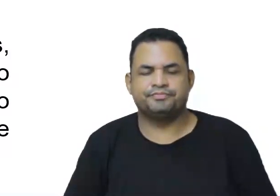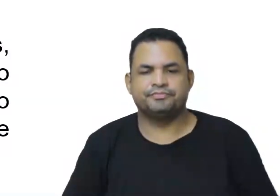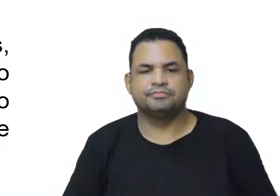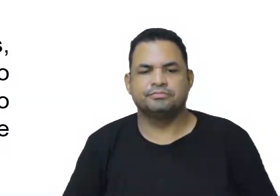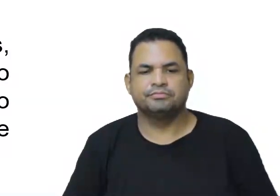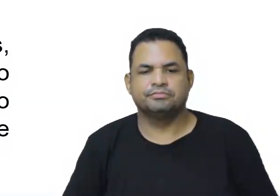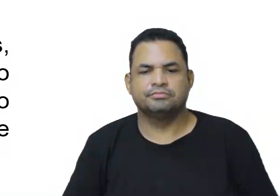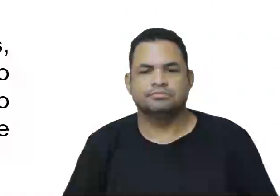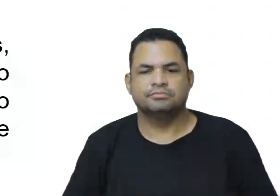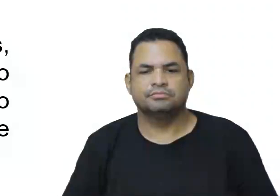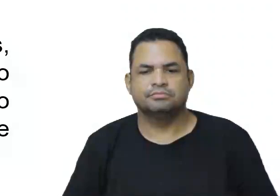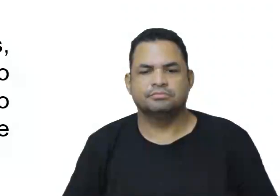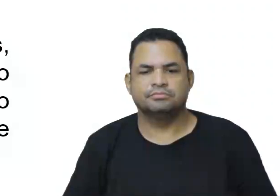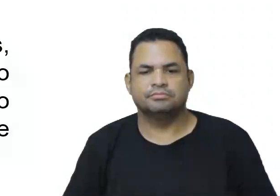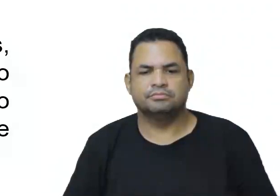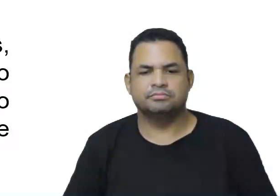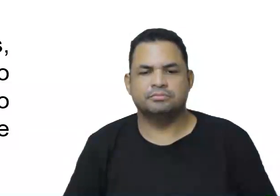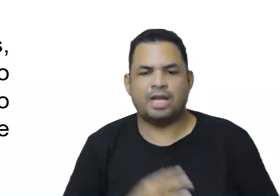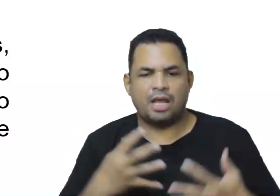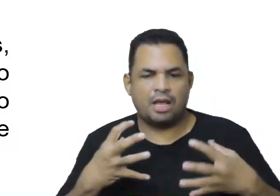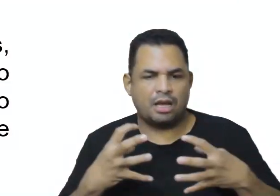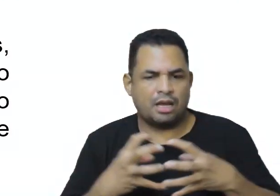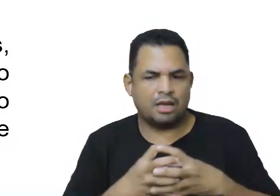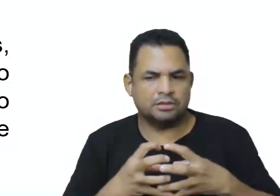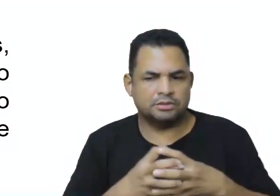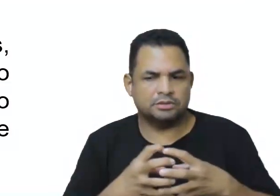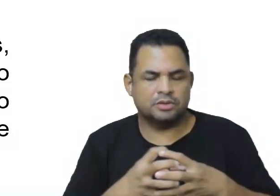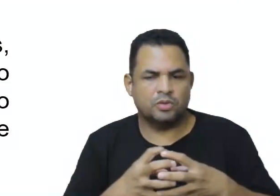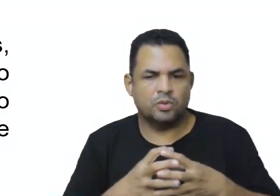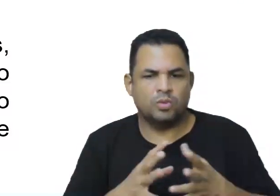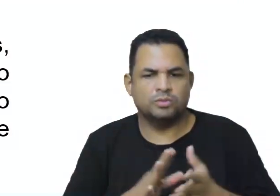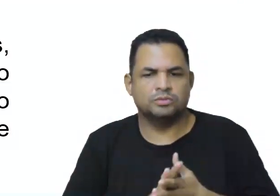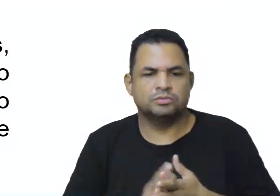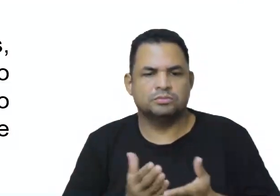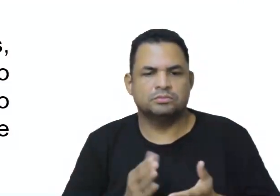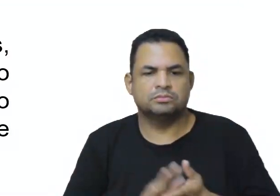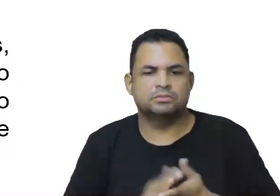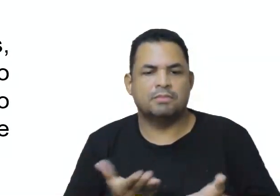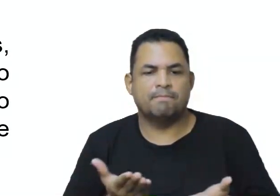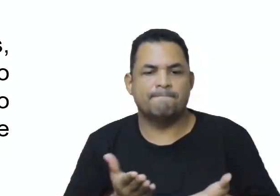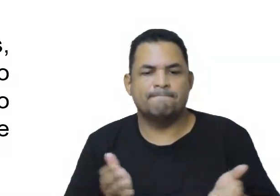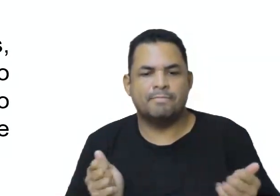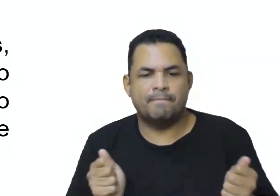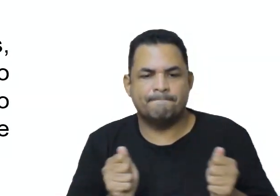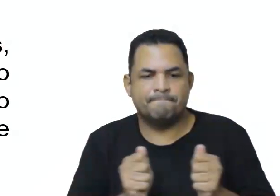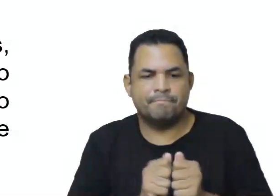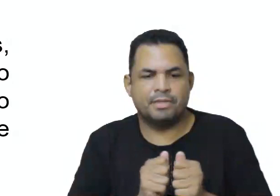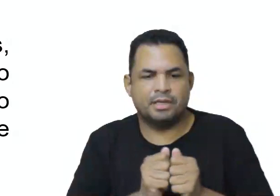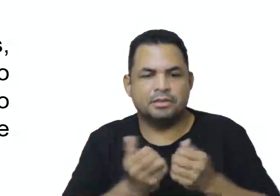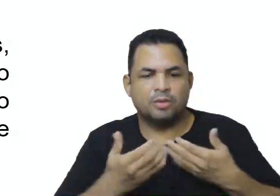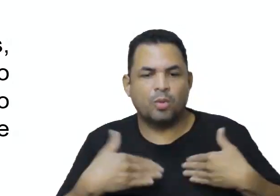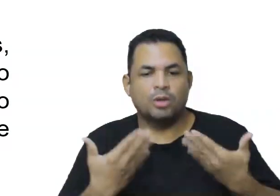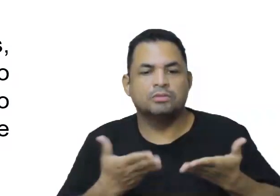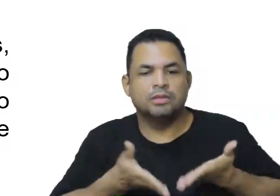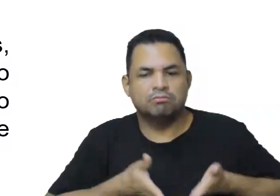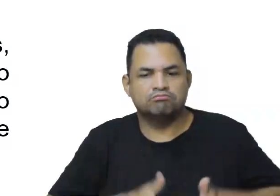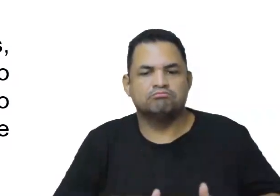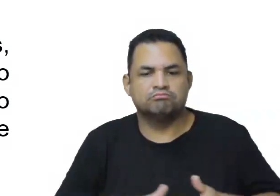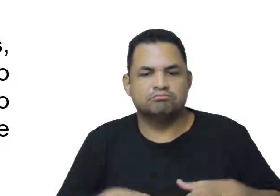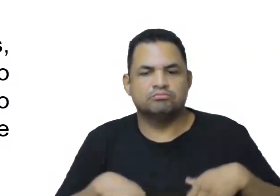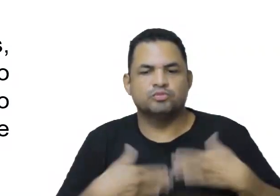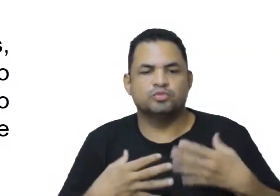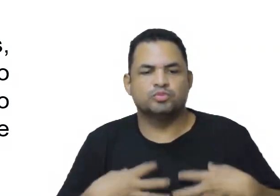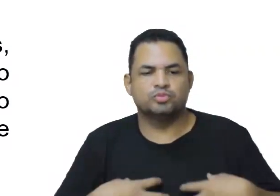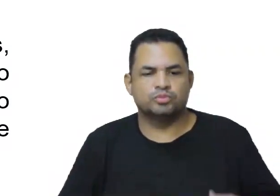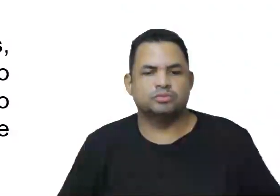acabei de falar, o tal do encaixe, né? Ele começa a se encaixar devido à aproximação do momento do parto. Todos os